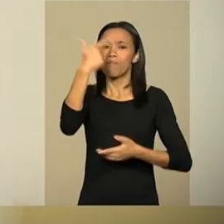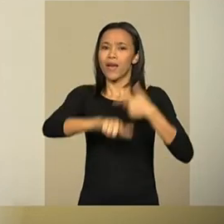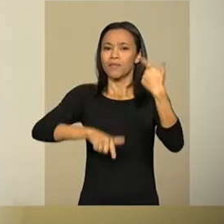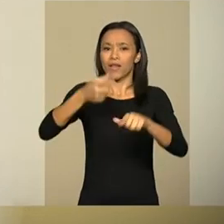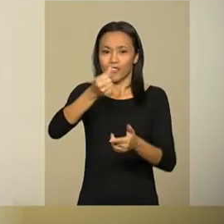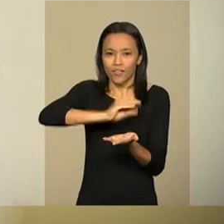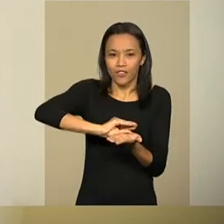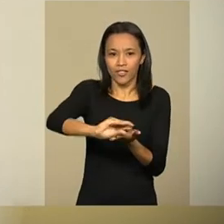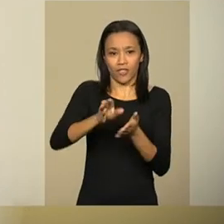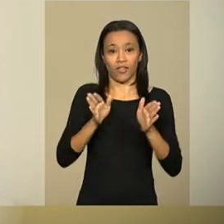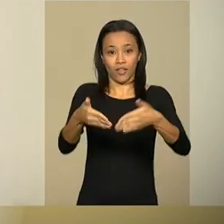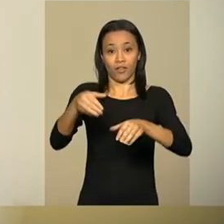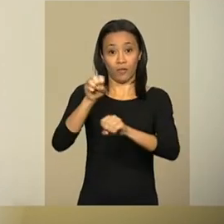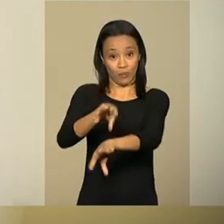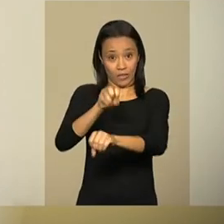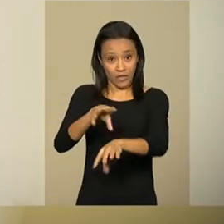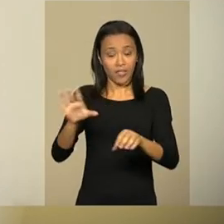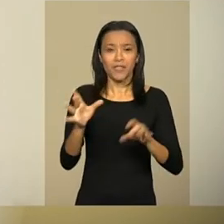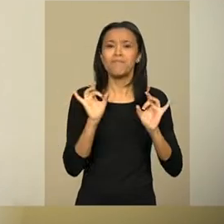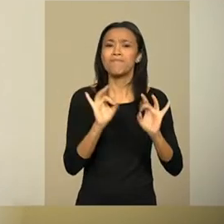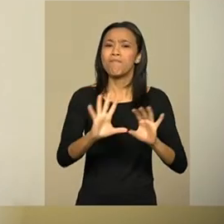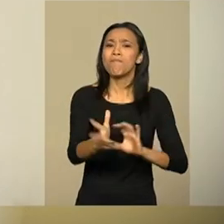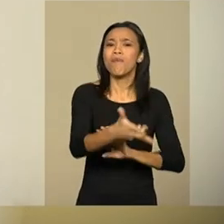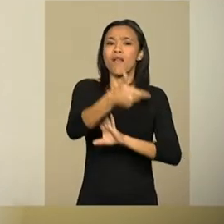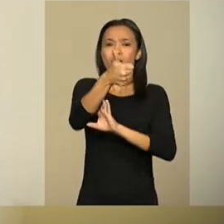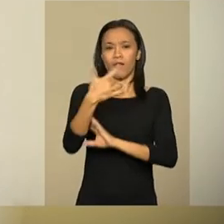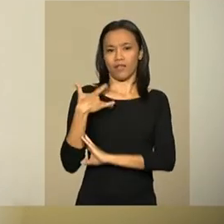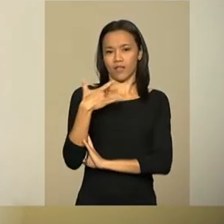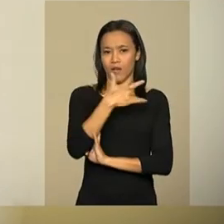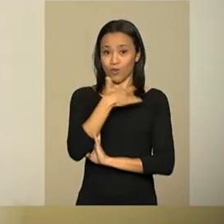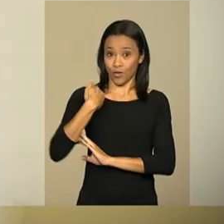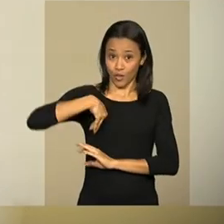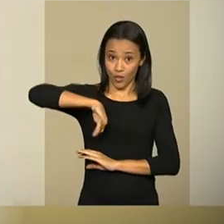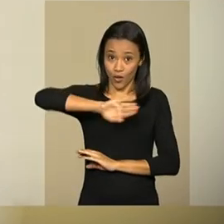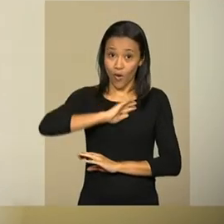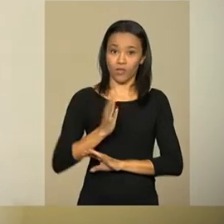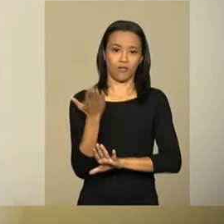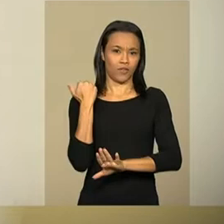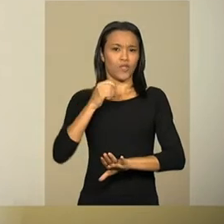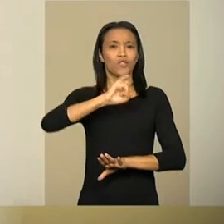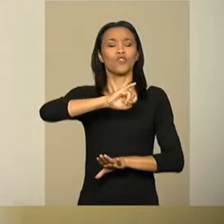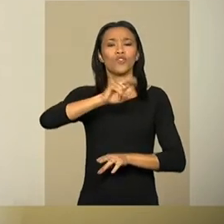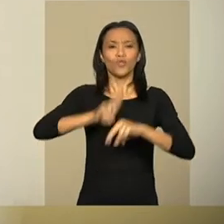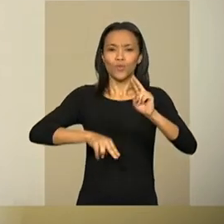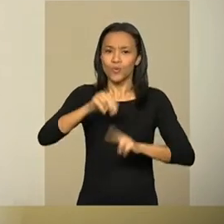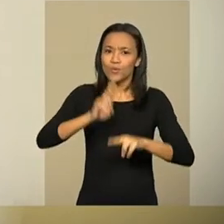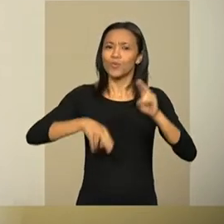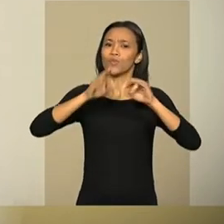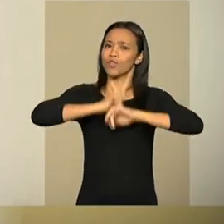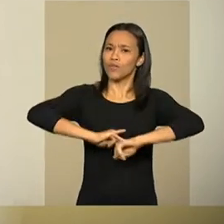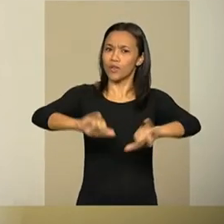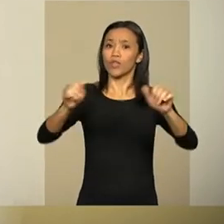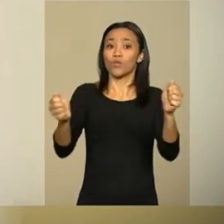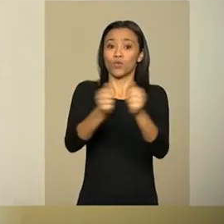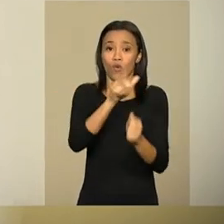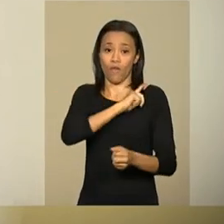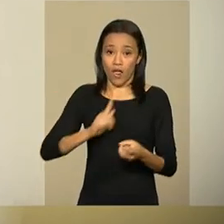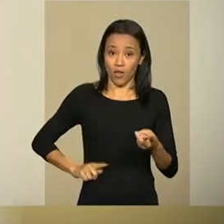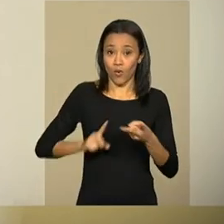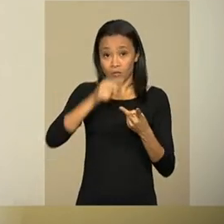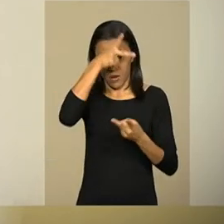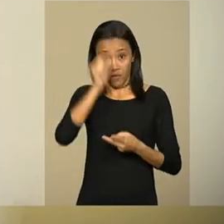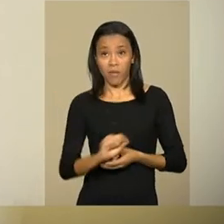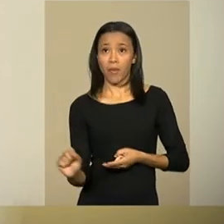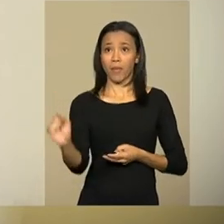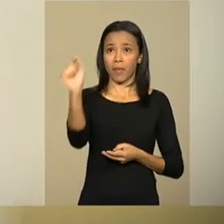para educação e por melhoria na saúde que nós lançamos em junho junto aos governadores e prefeitos das